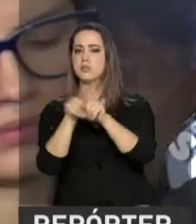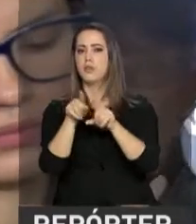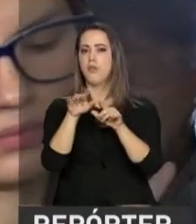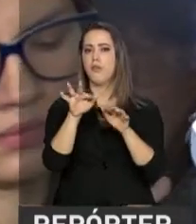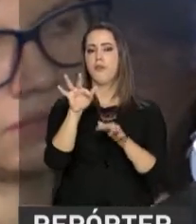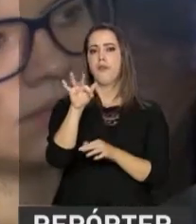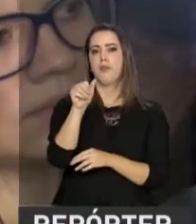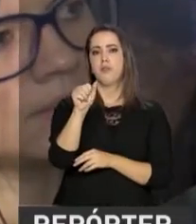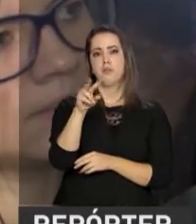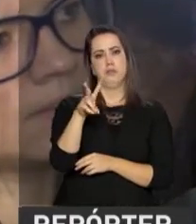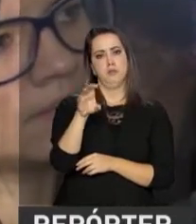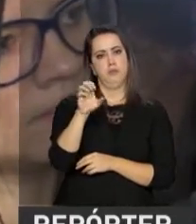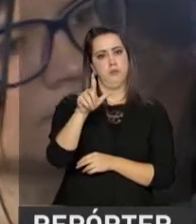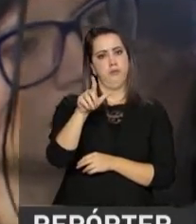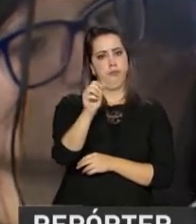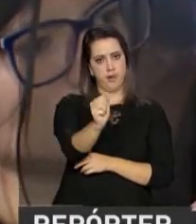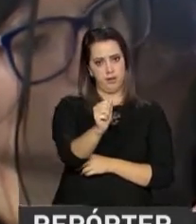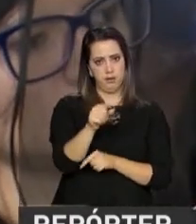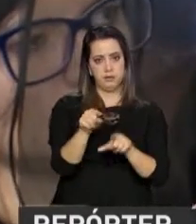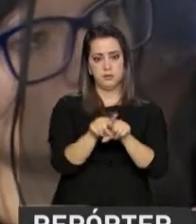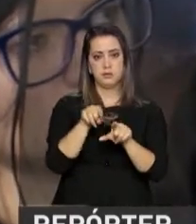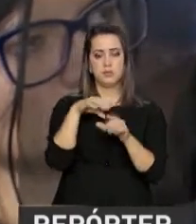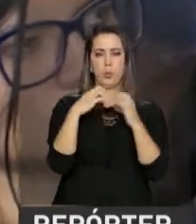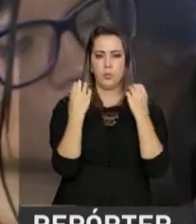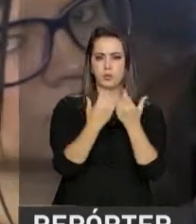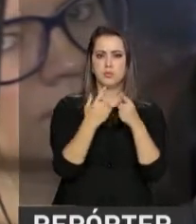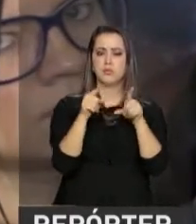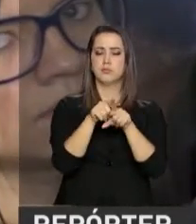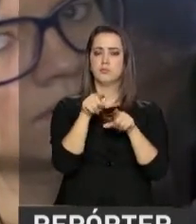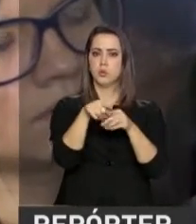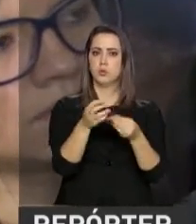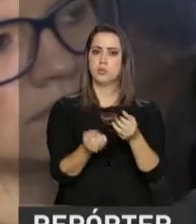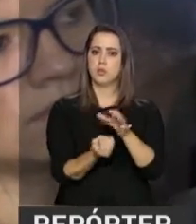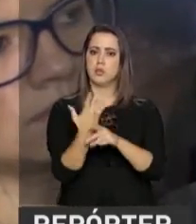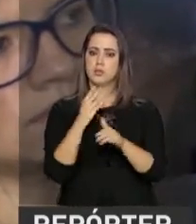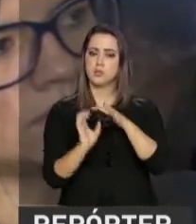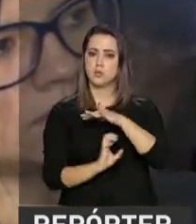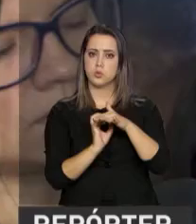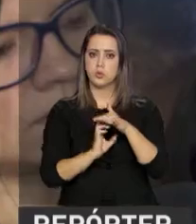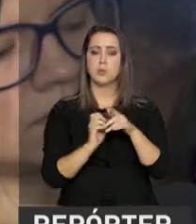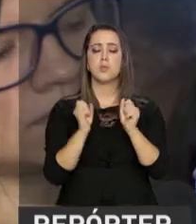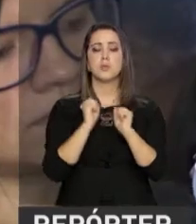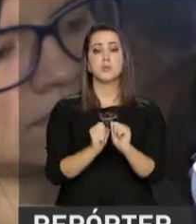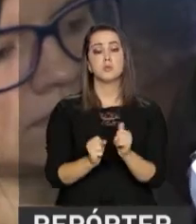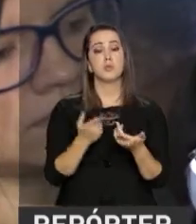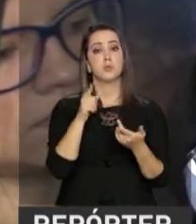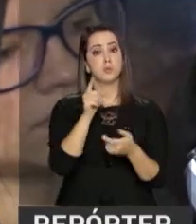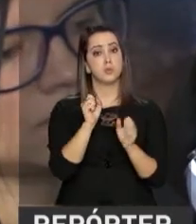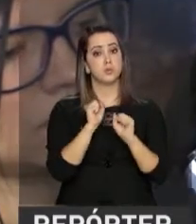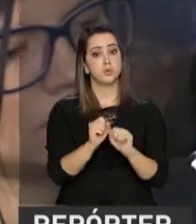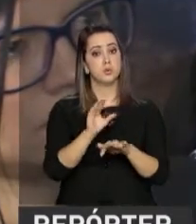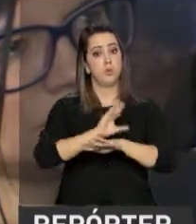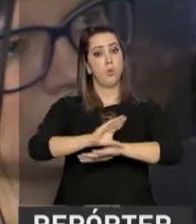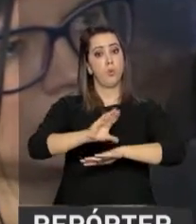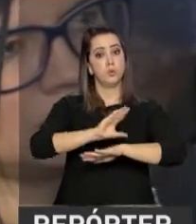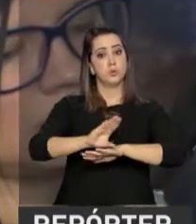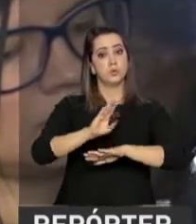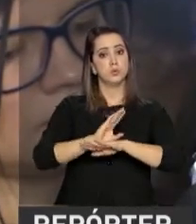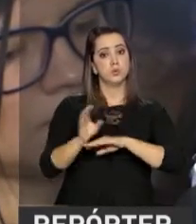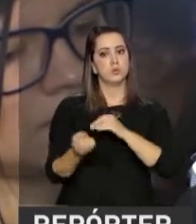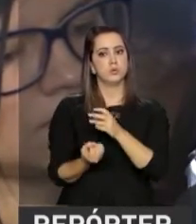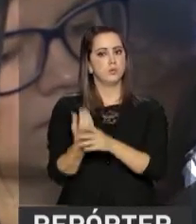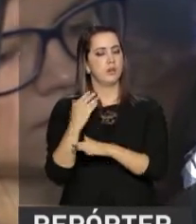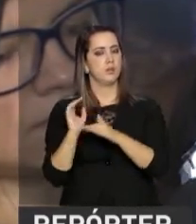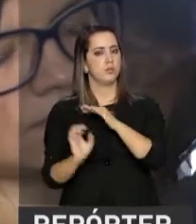para que o atraso o empreendedorismo nós temos a condição de possibilitar esses jovens cursos de empreendedorismo para que ele